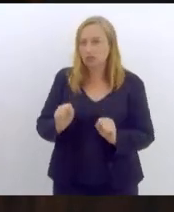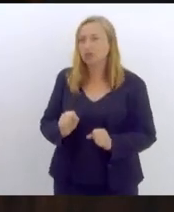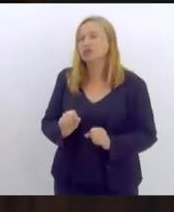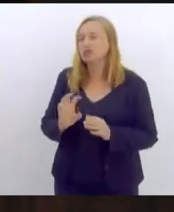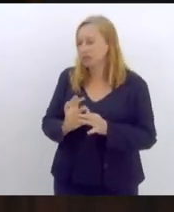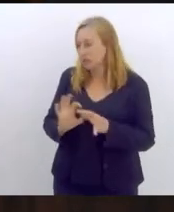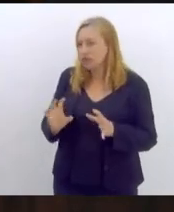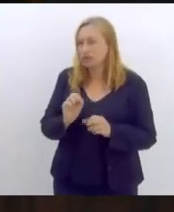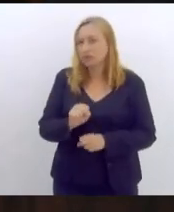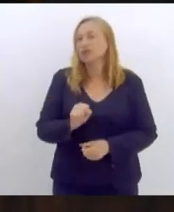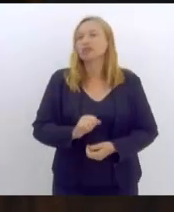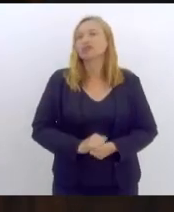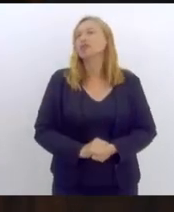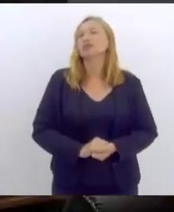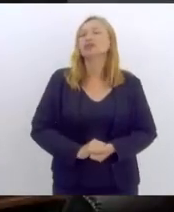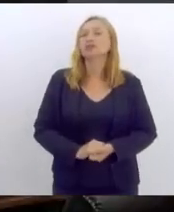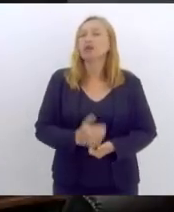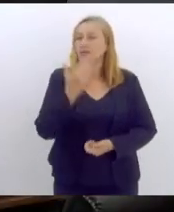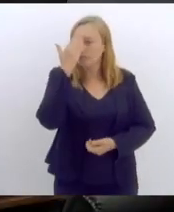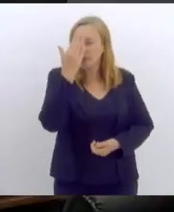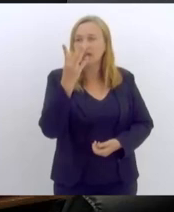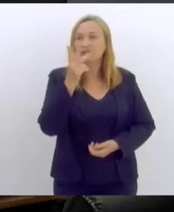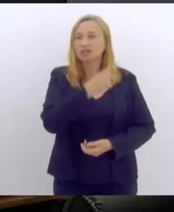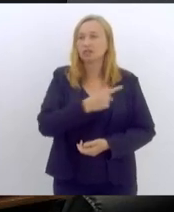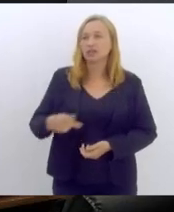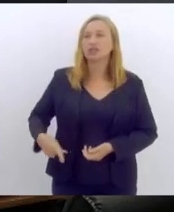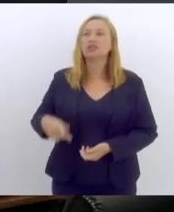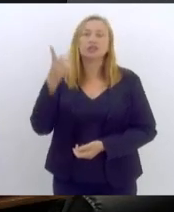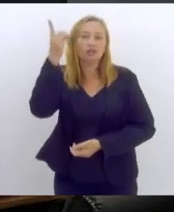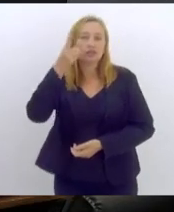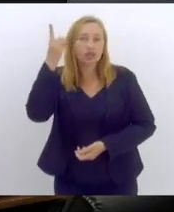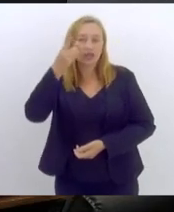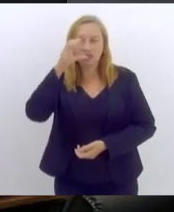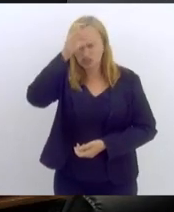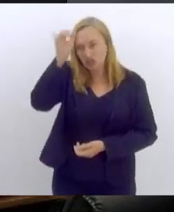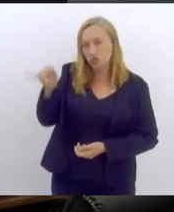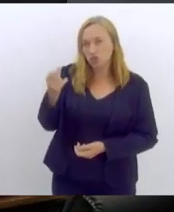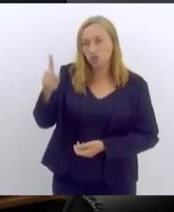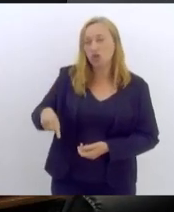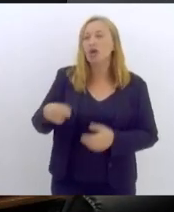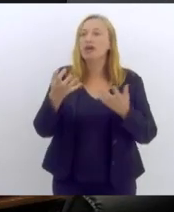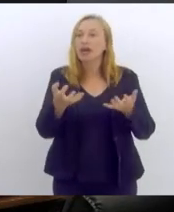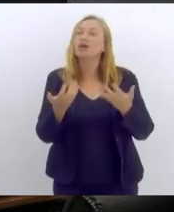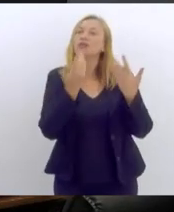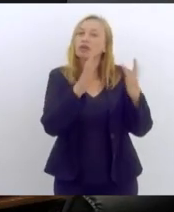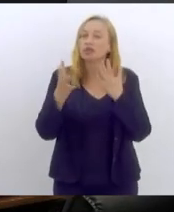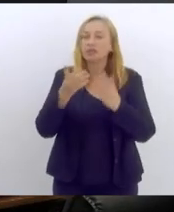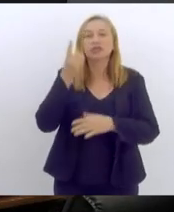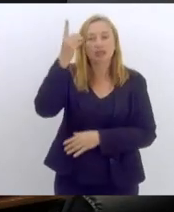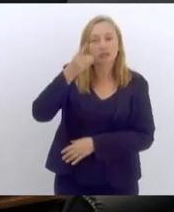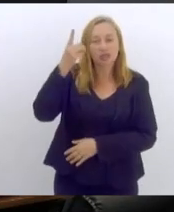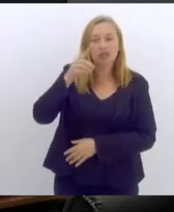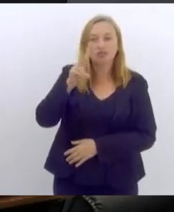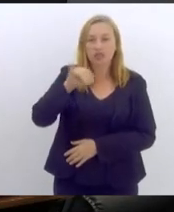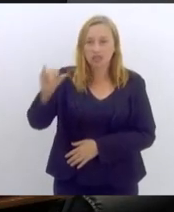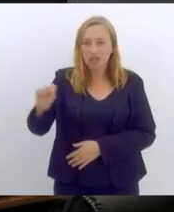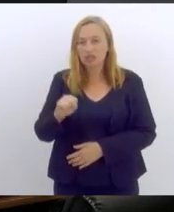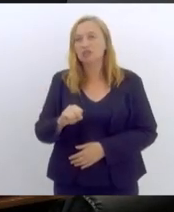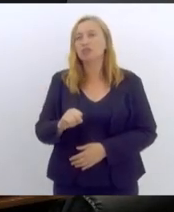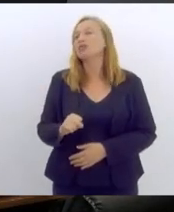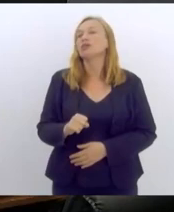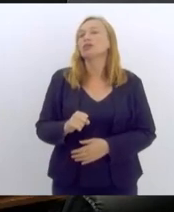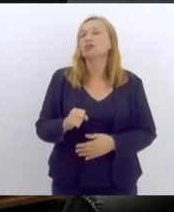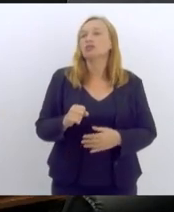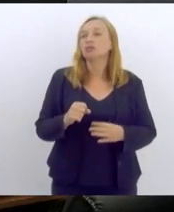autorizar, tem dois obrigado, minutos. Obrigado, presidente, deputada Tia Ju. Quero parabenizar ao deputado Vinícius Cozzolino pela